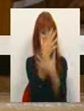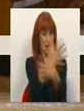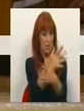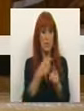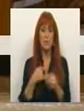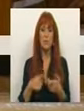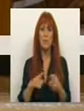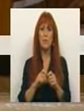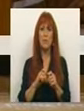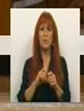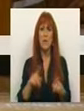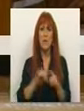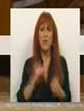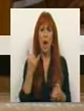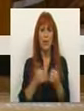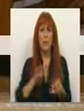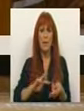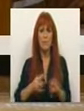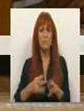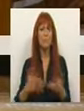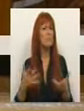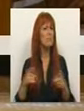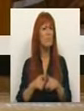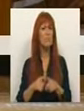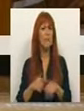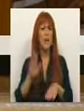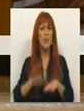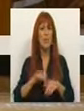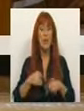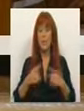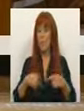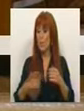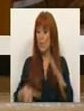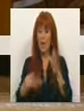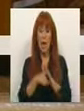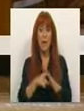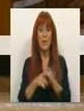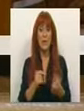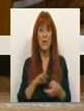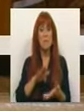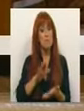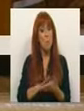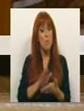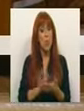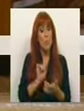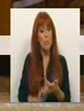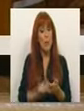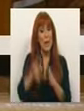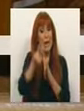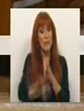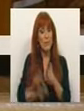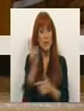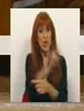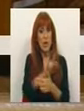deveria operar de forma automática e, por força da própria lei, a entrada em vigor deste